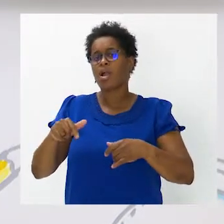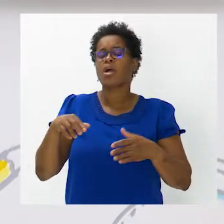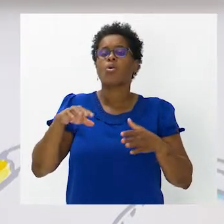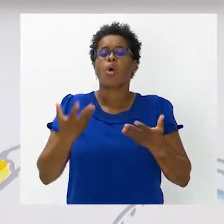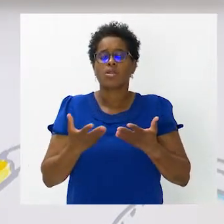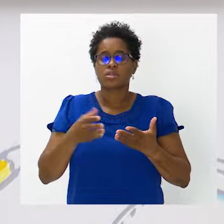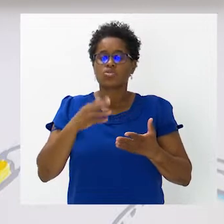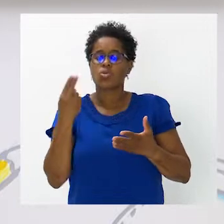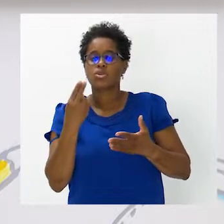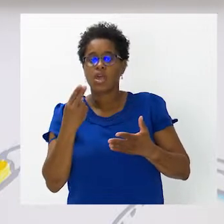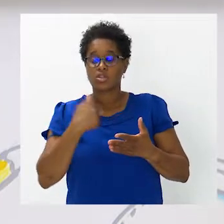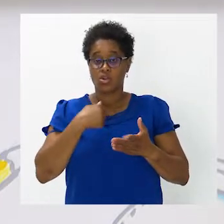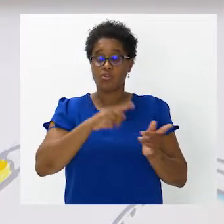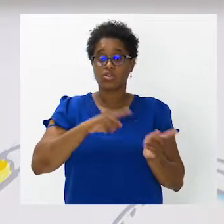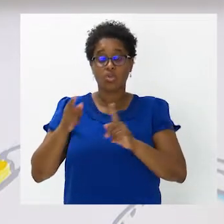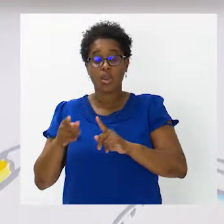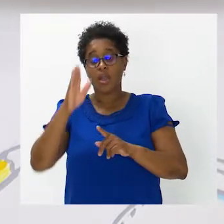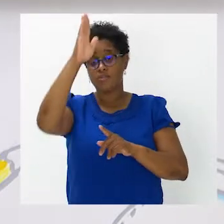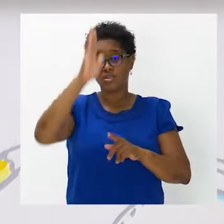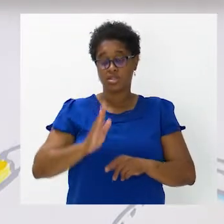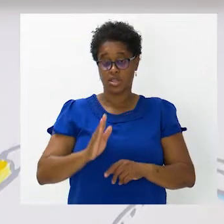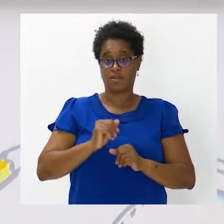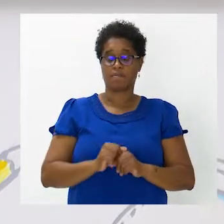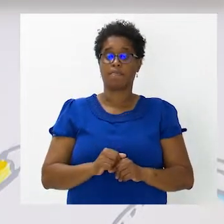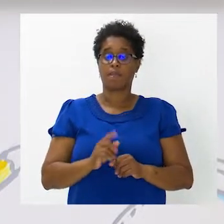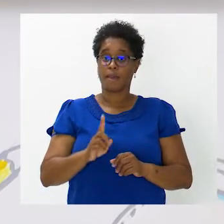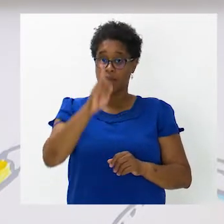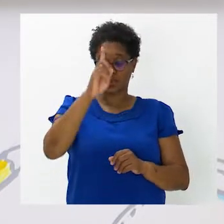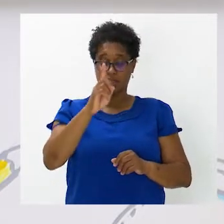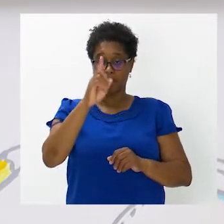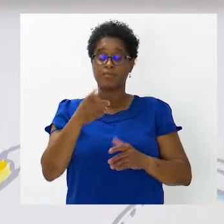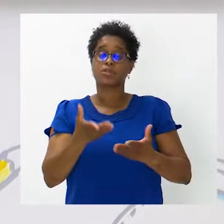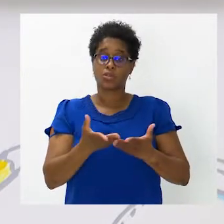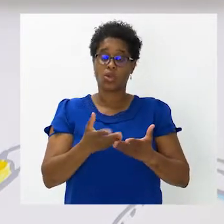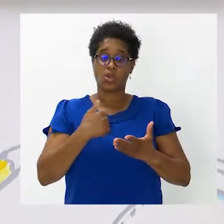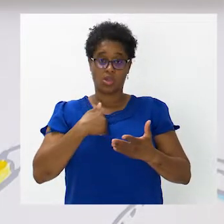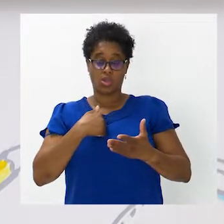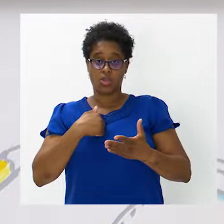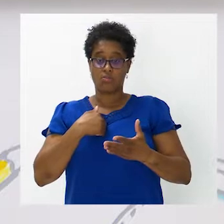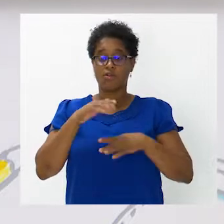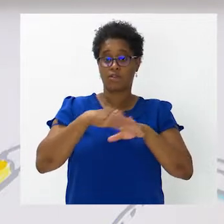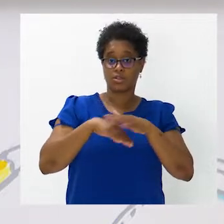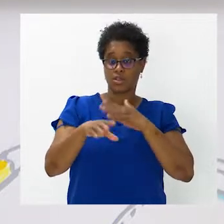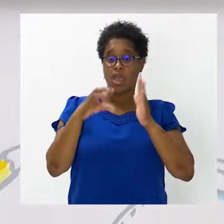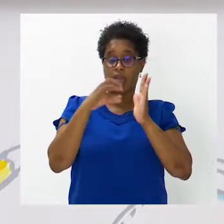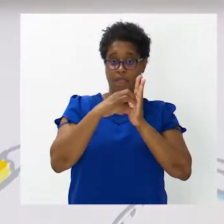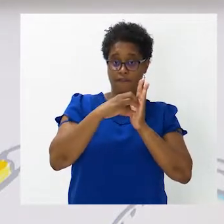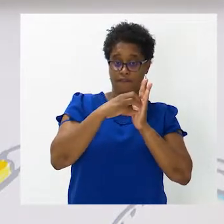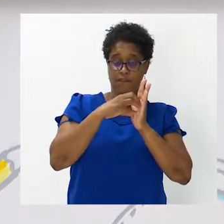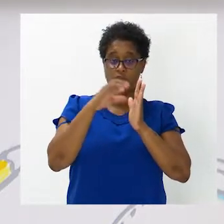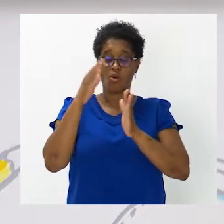agora na vertical, que é para cima. Neste caso aqui eu vou deslocar a figura